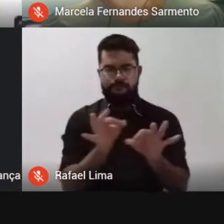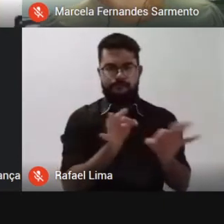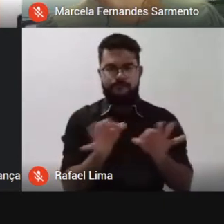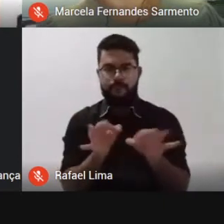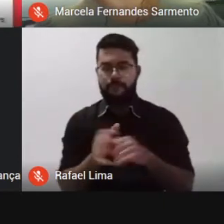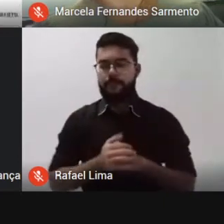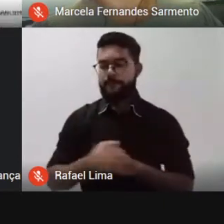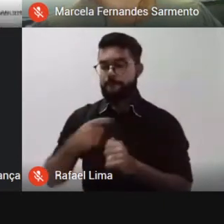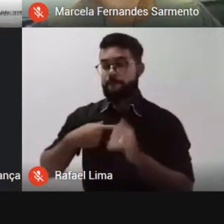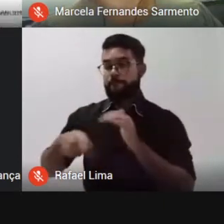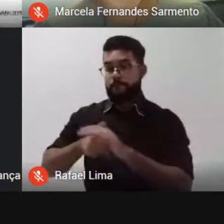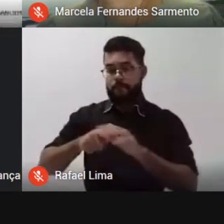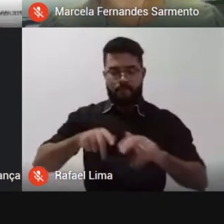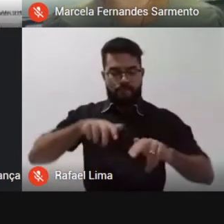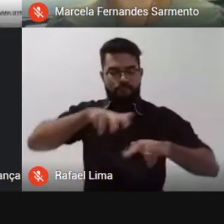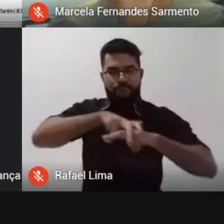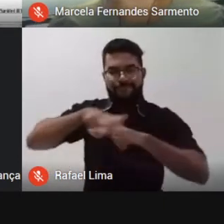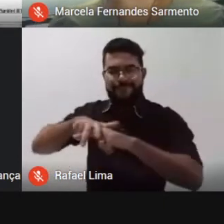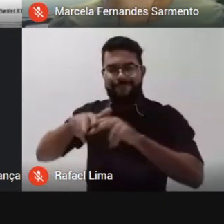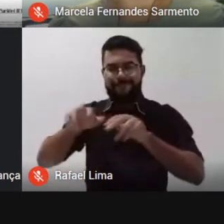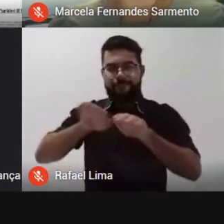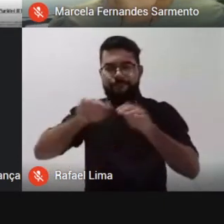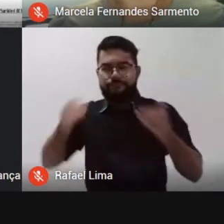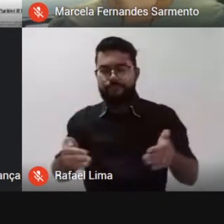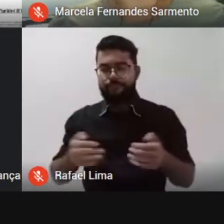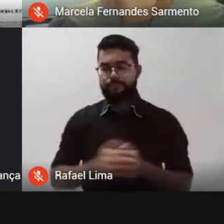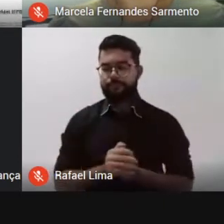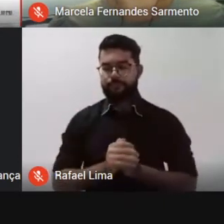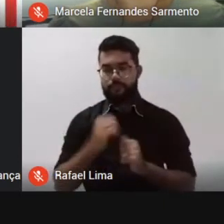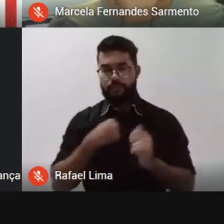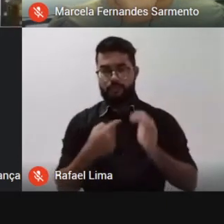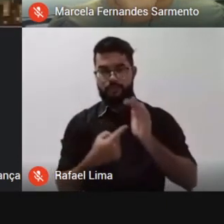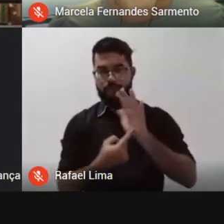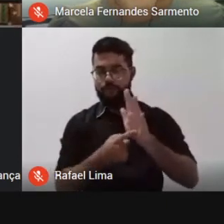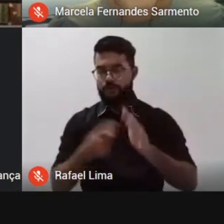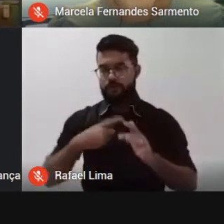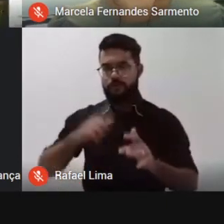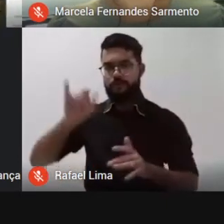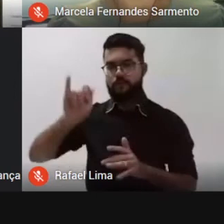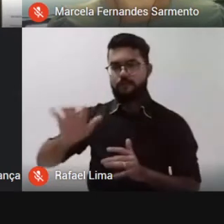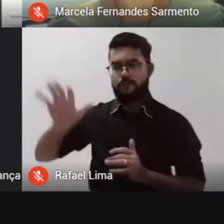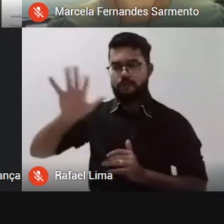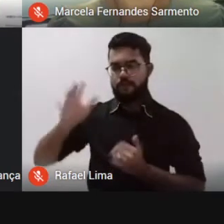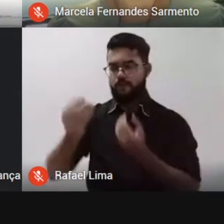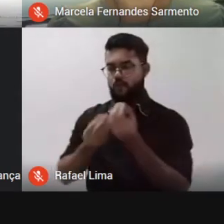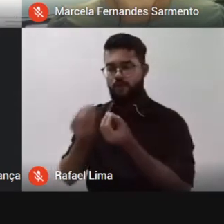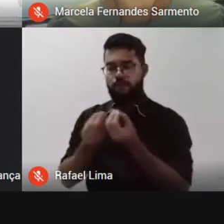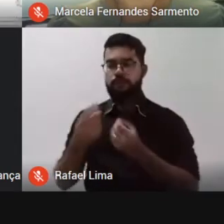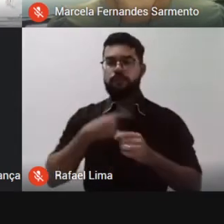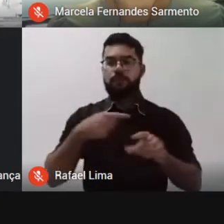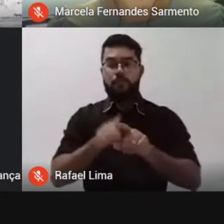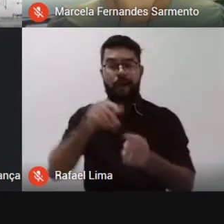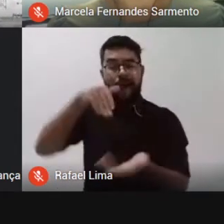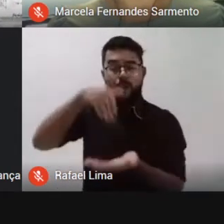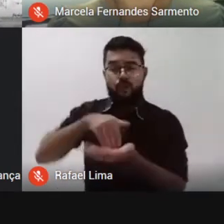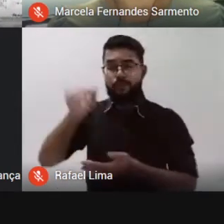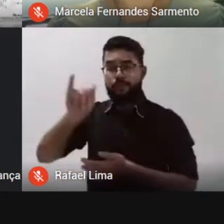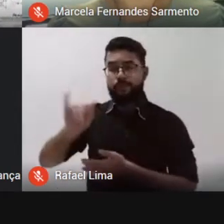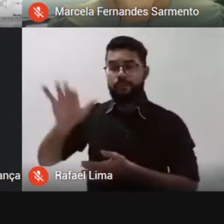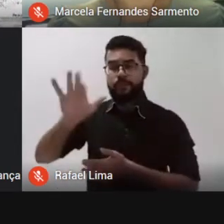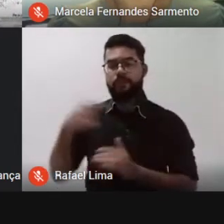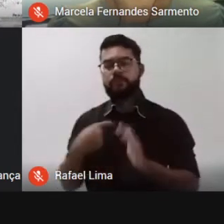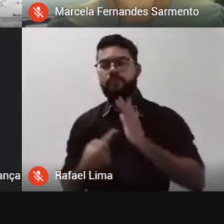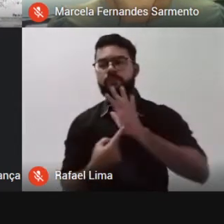mobiliário. Aqui mais uma prancha com as vistas. E nessa última aqui, a gente tem